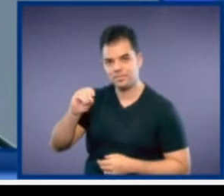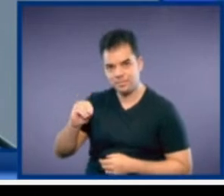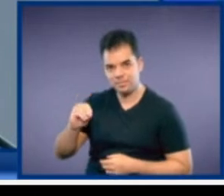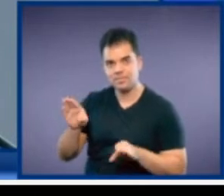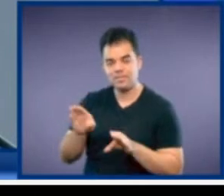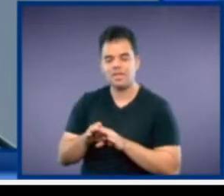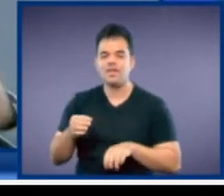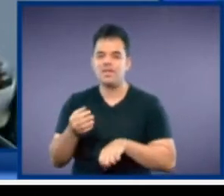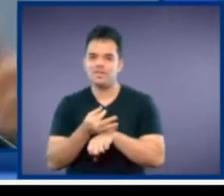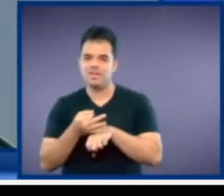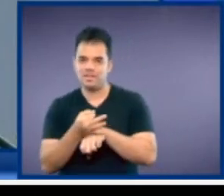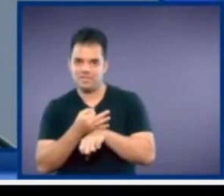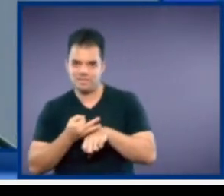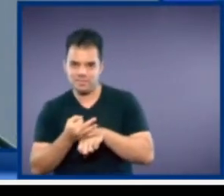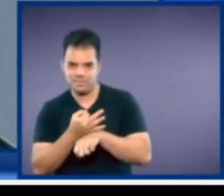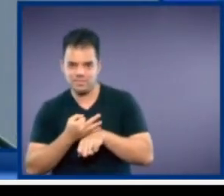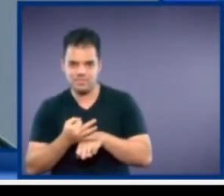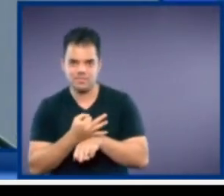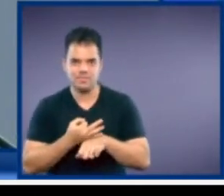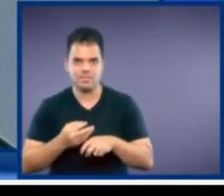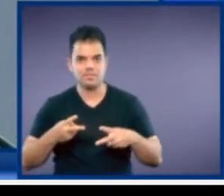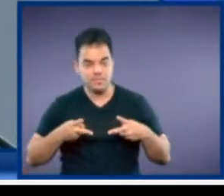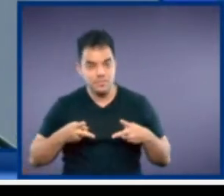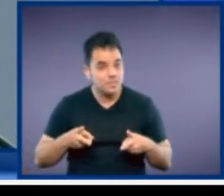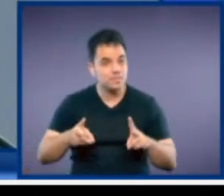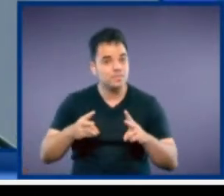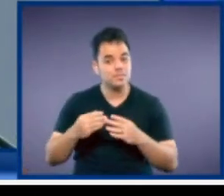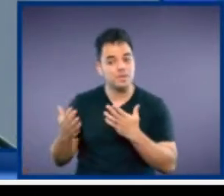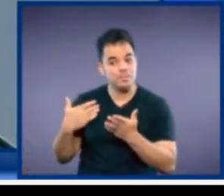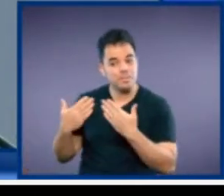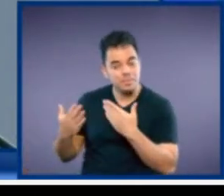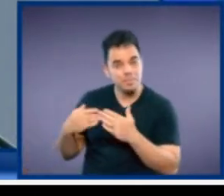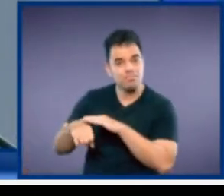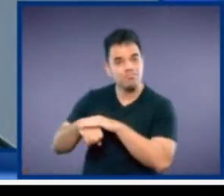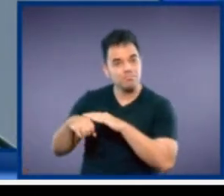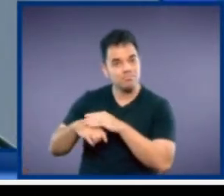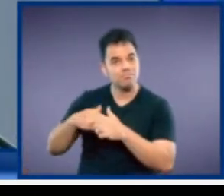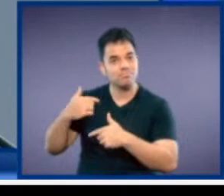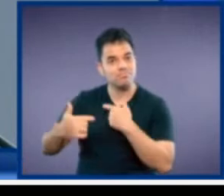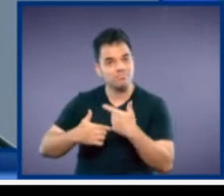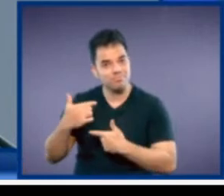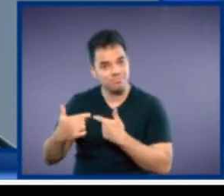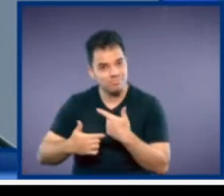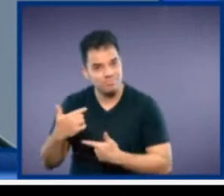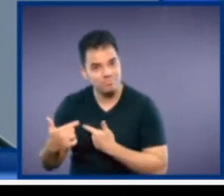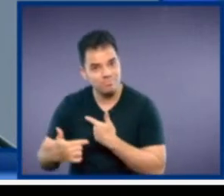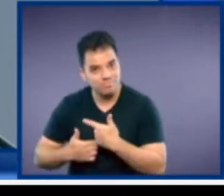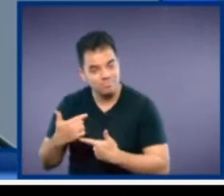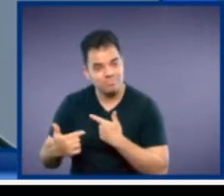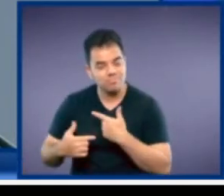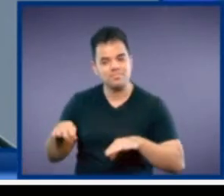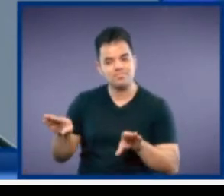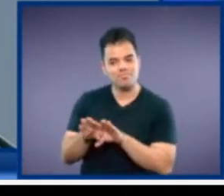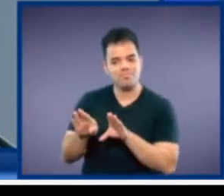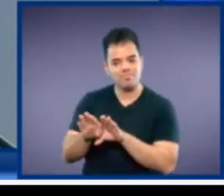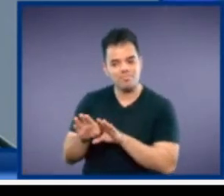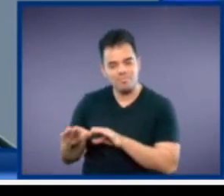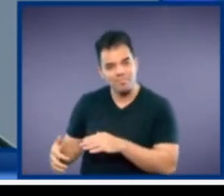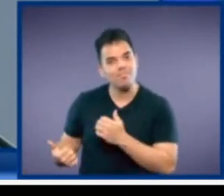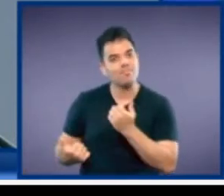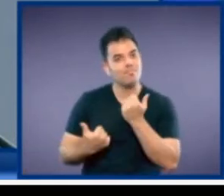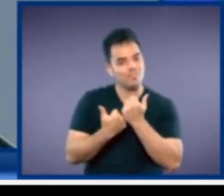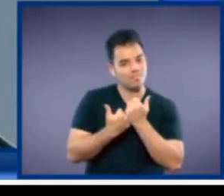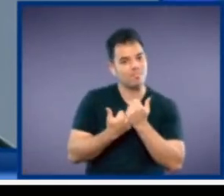férias, ainda nos conversando, trabalhando bastante já conosco, mas por isso coube a mim representá-lo